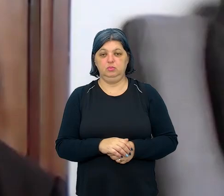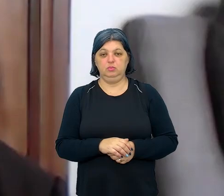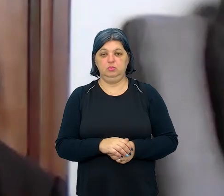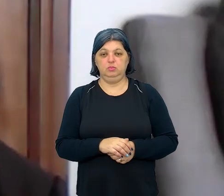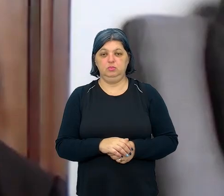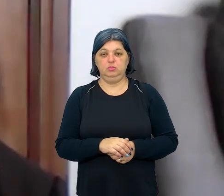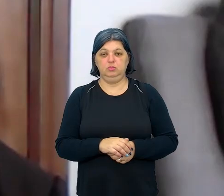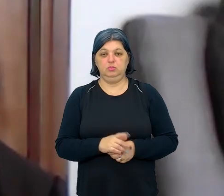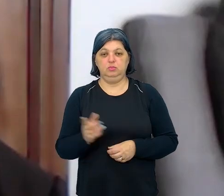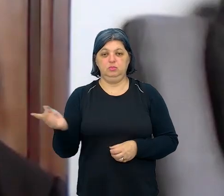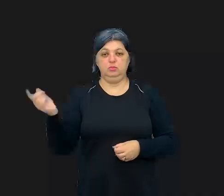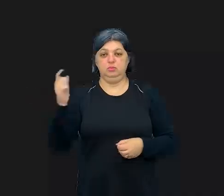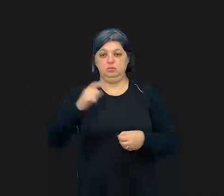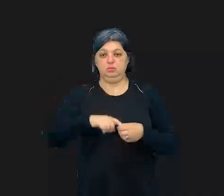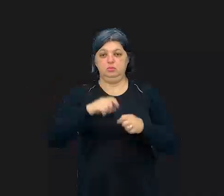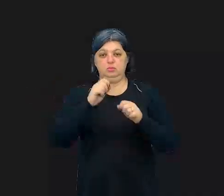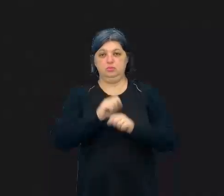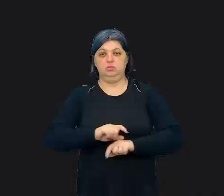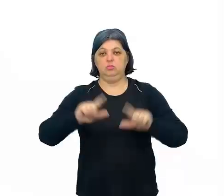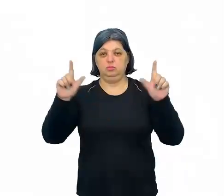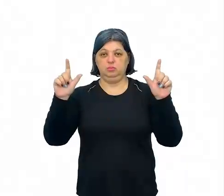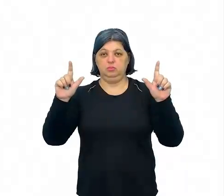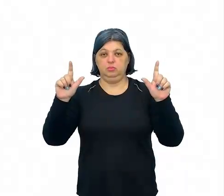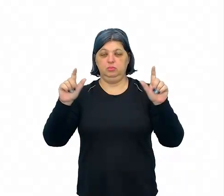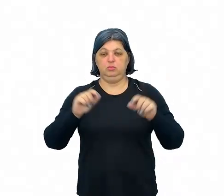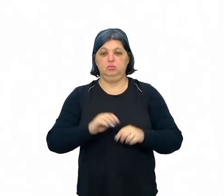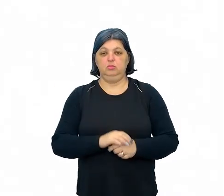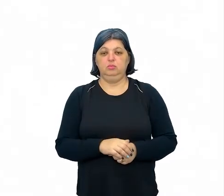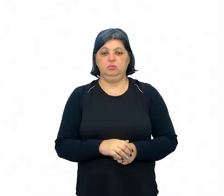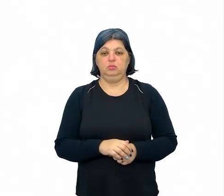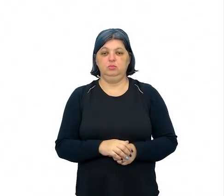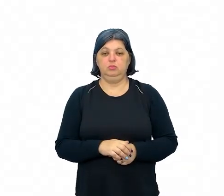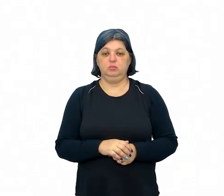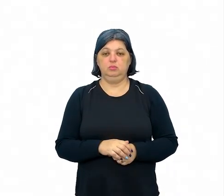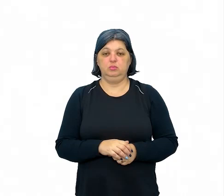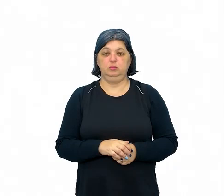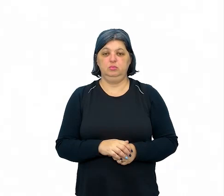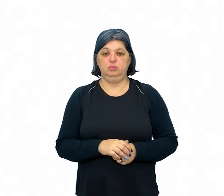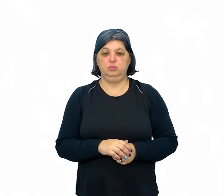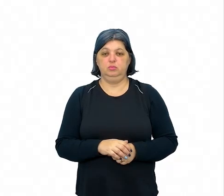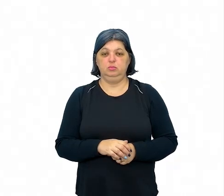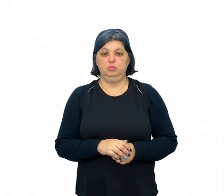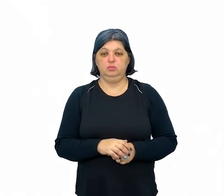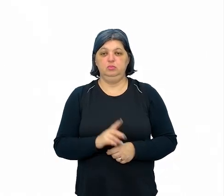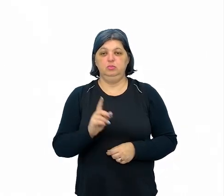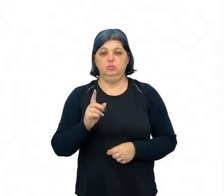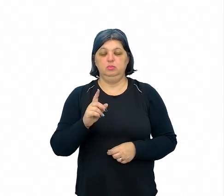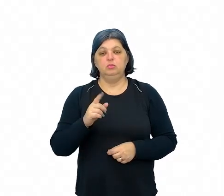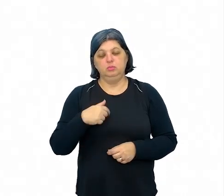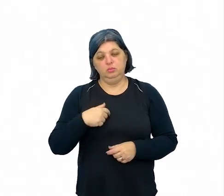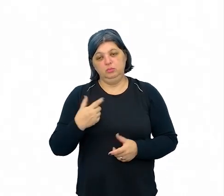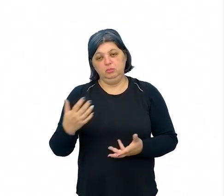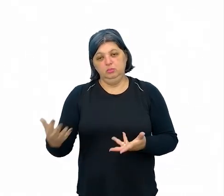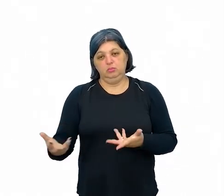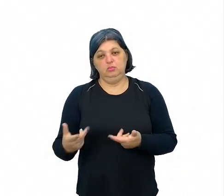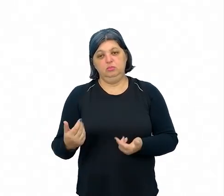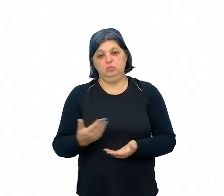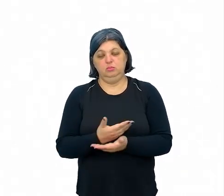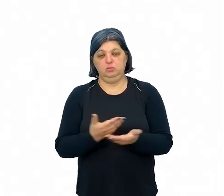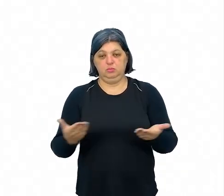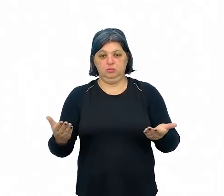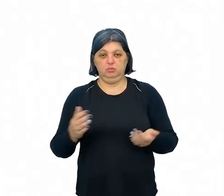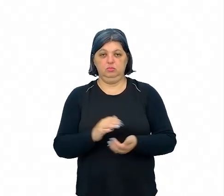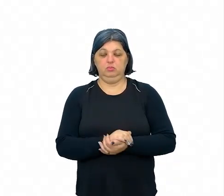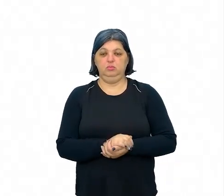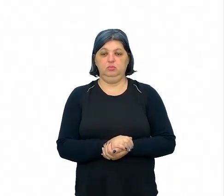Eu vou voltar aqui, me permitam, tá? E aí a gente convida aqui vocês, ok,